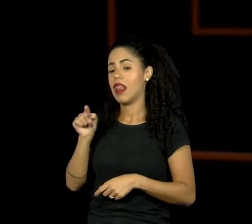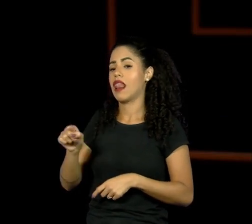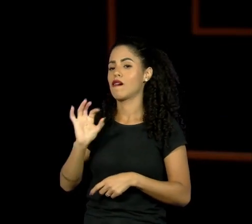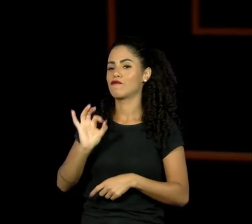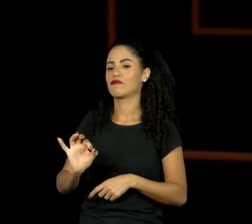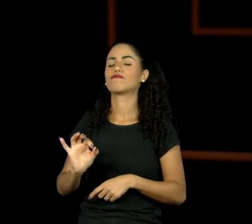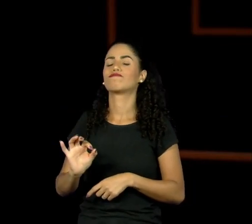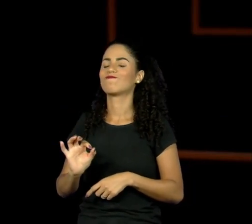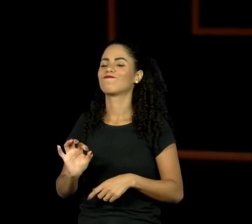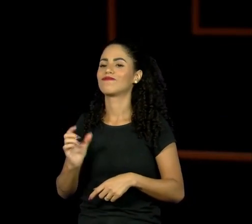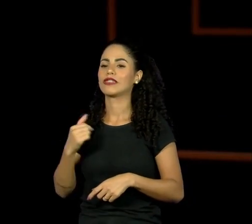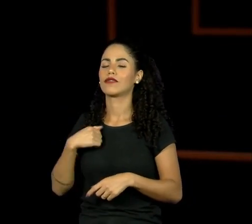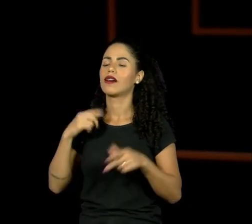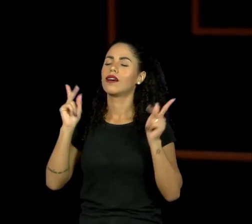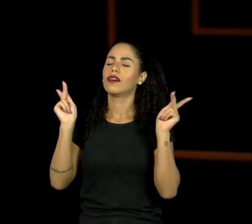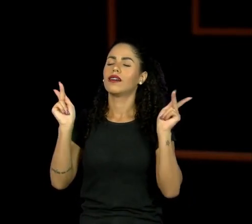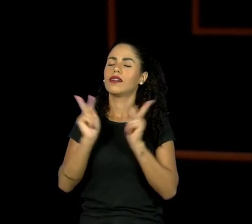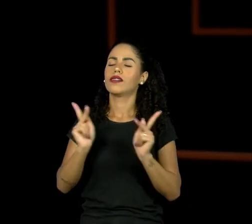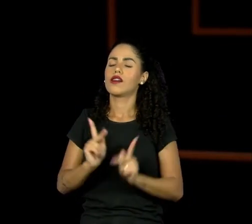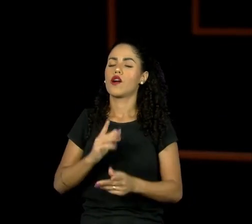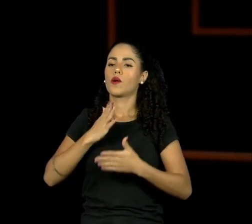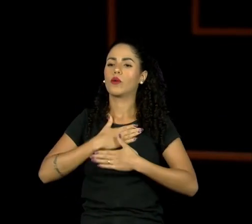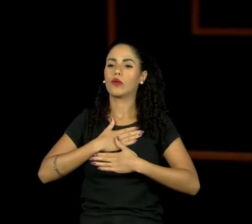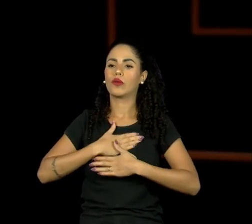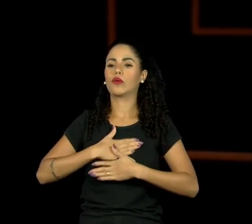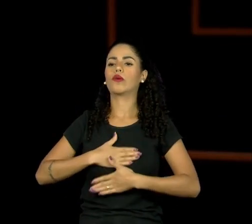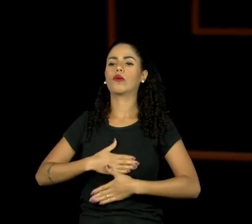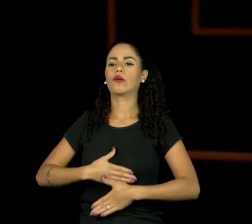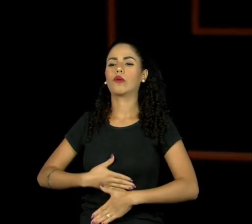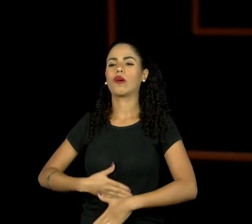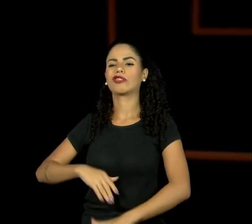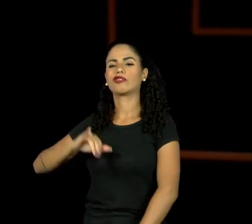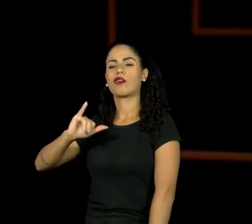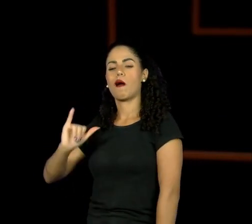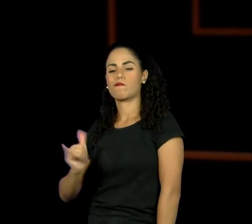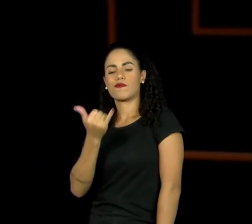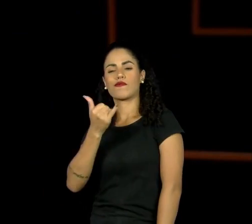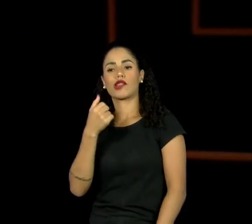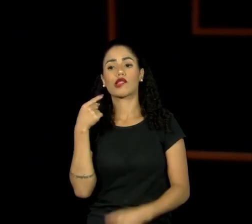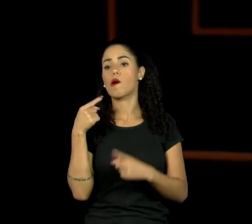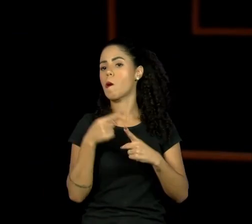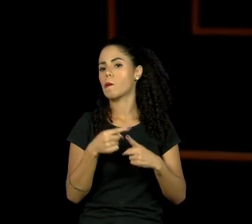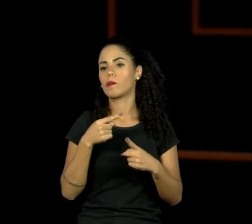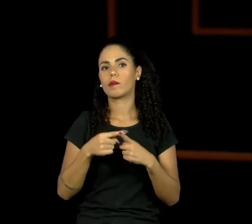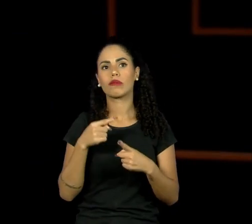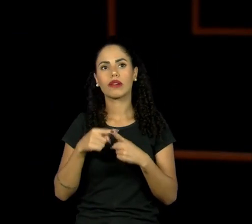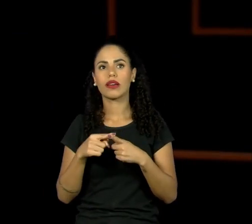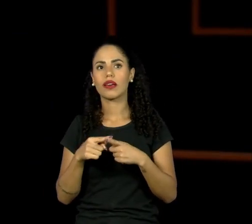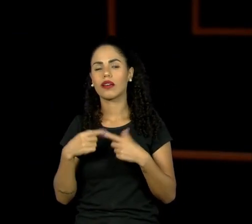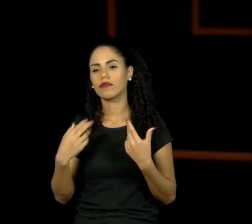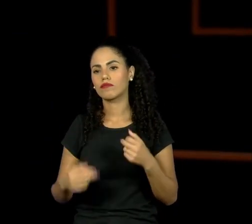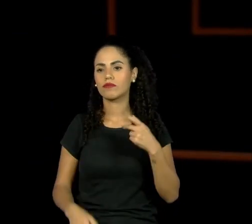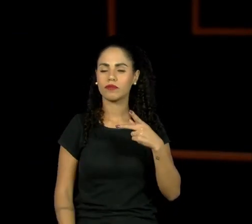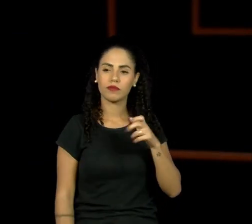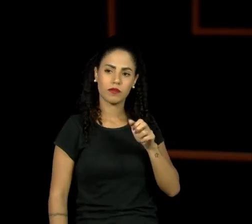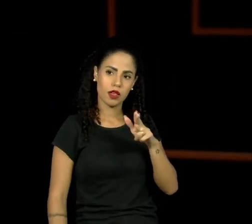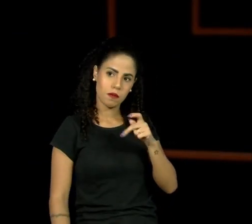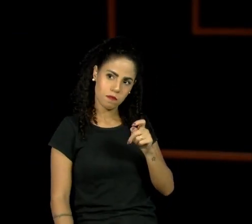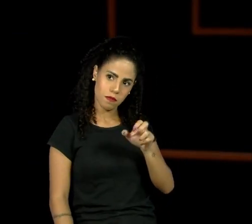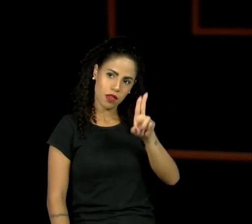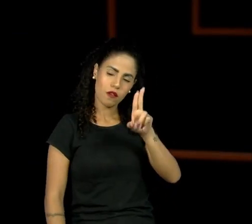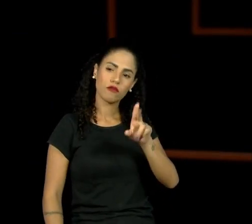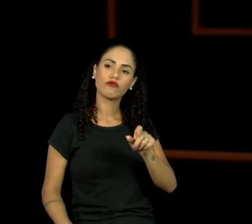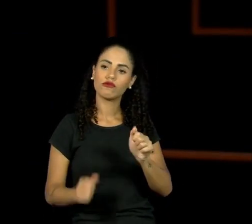uma paz para nós e uma curtição muito grande, porque ninguém era ali filho da mesma mãe, exceto Pepeu e Jorginho,